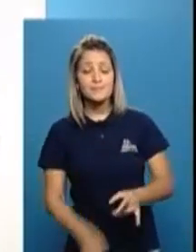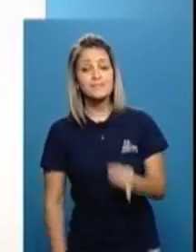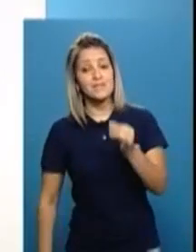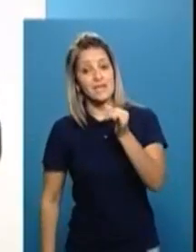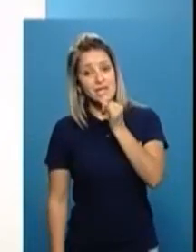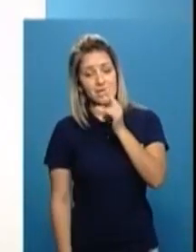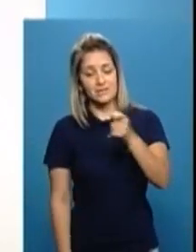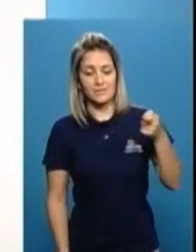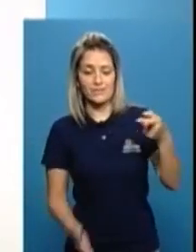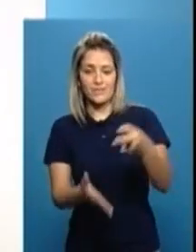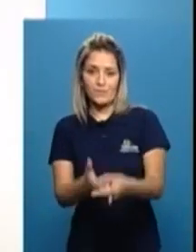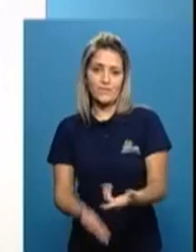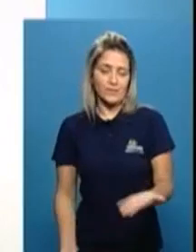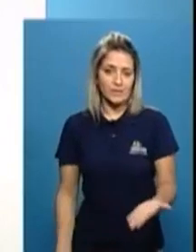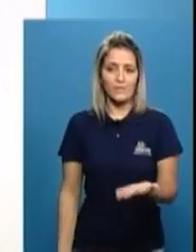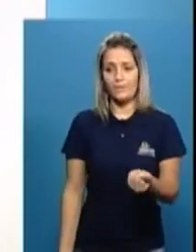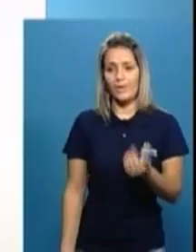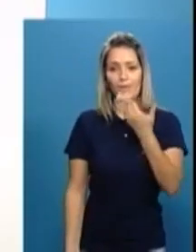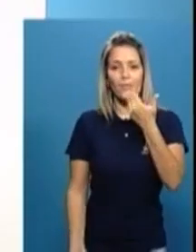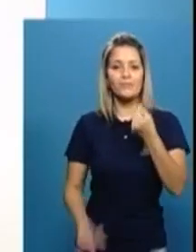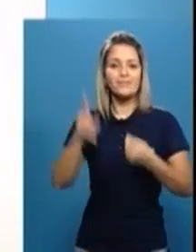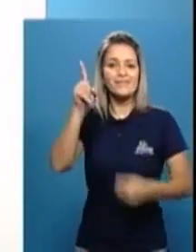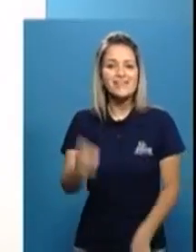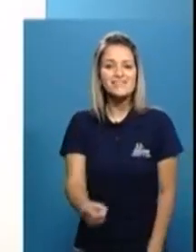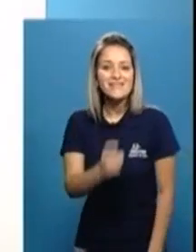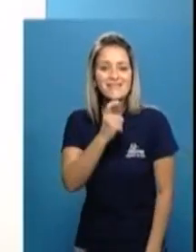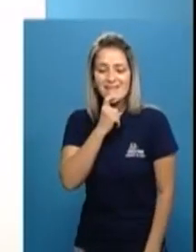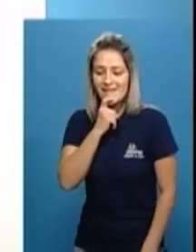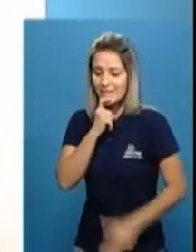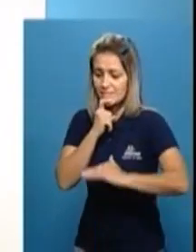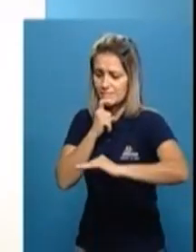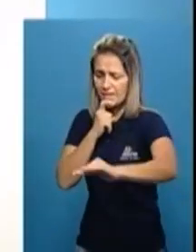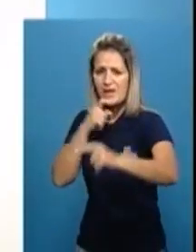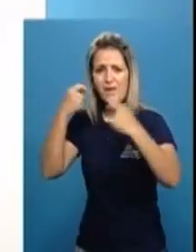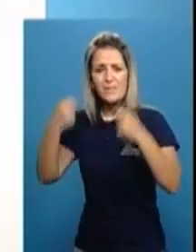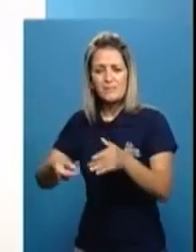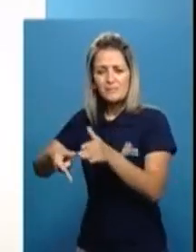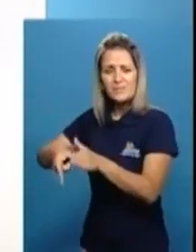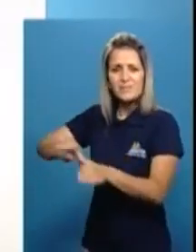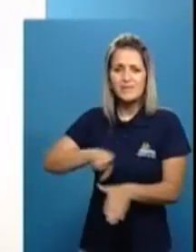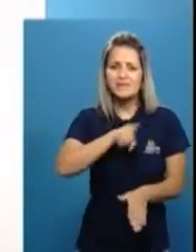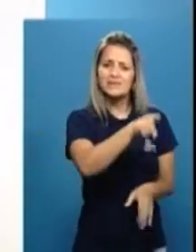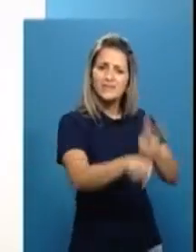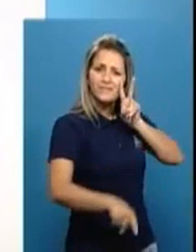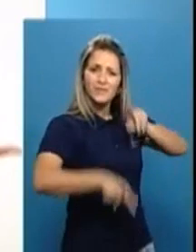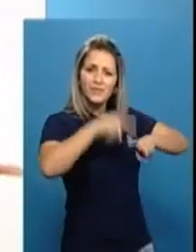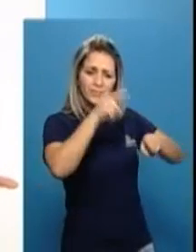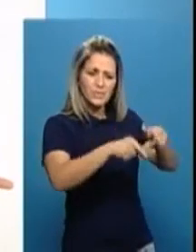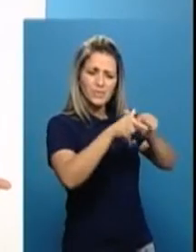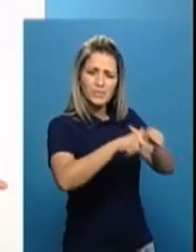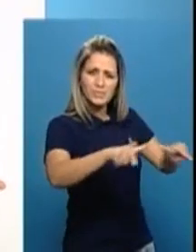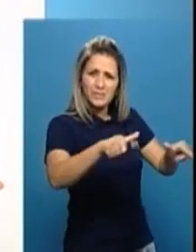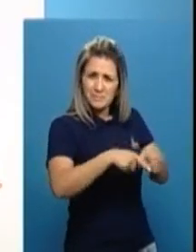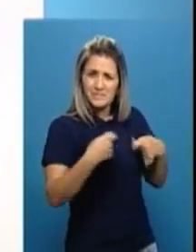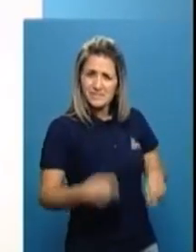vai comprar alimentos refrigerados, não precisa necessariamente passar pelo produto de limpeza ou pelas